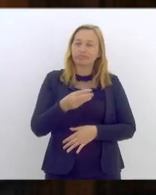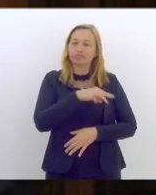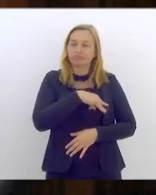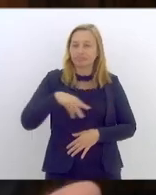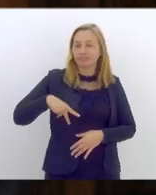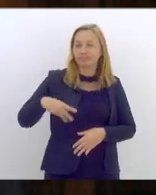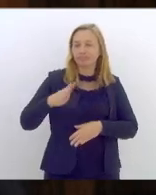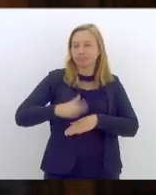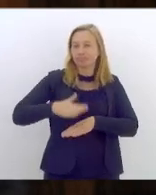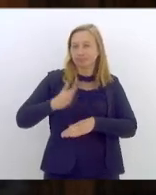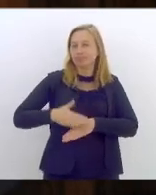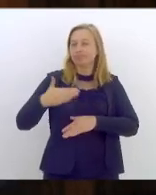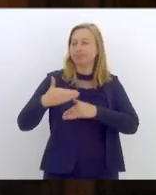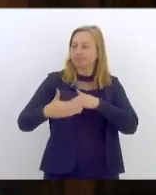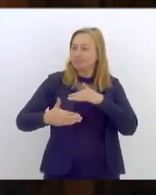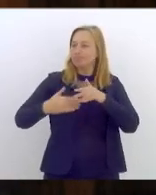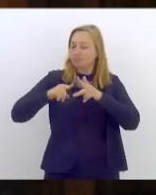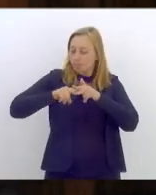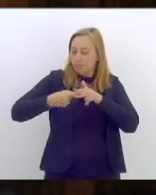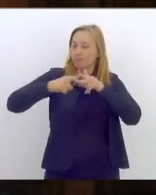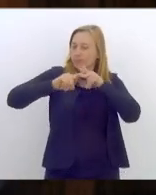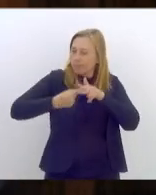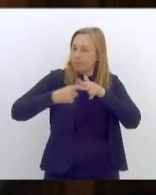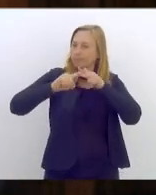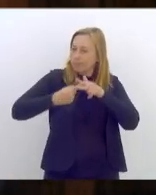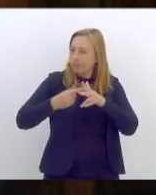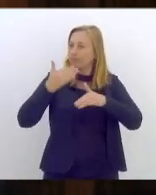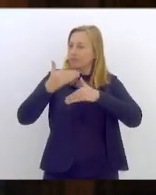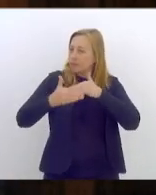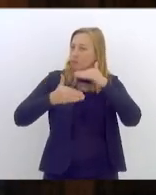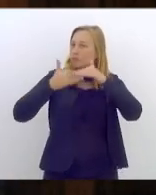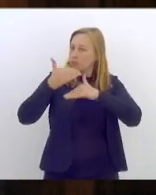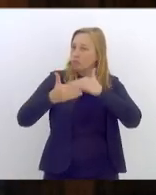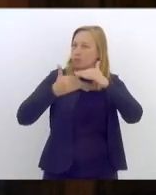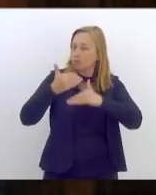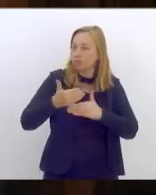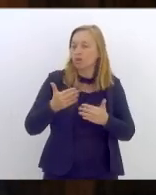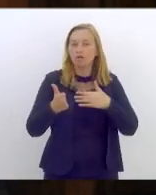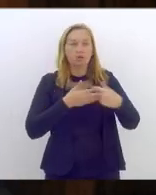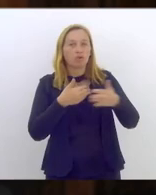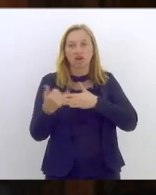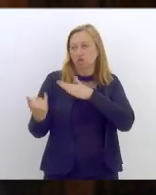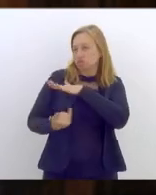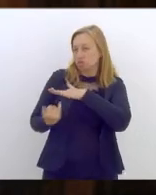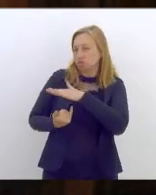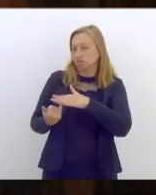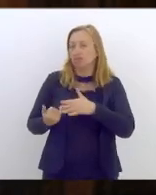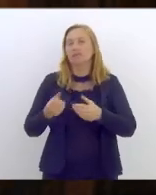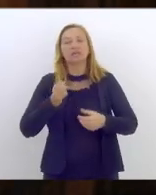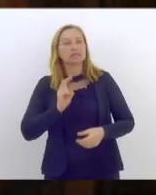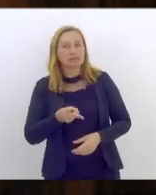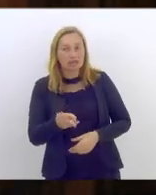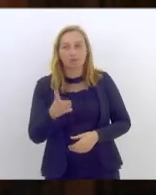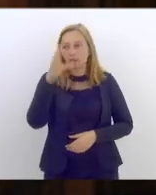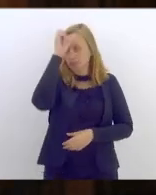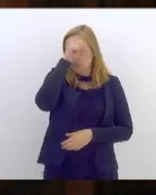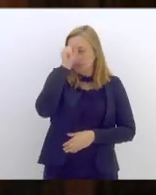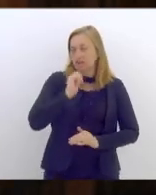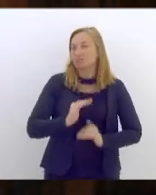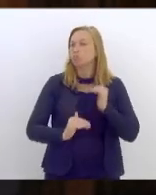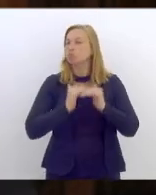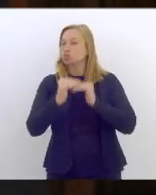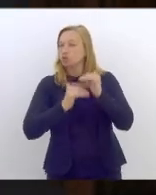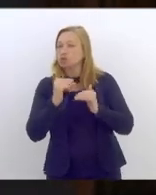e qualquer instituição deve ser assim qualquer em qualquer momento sempre uma aprendizado sempre a evolução